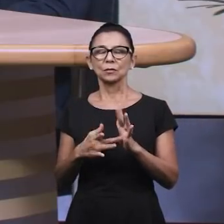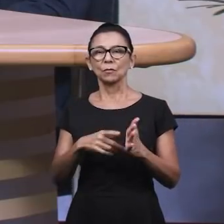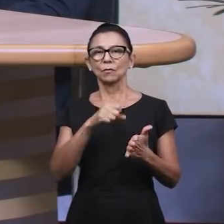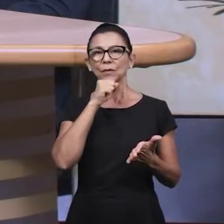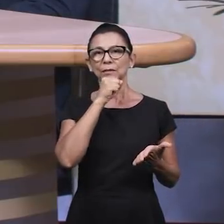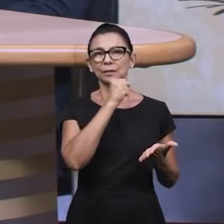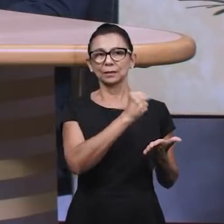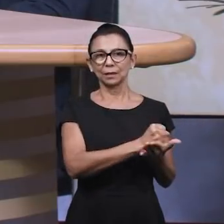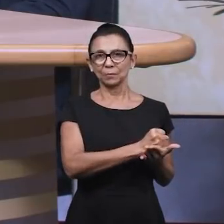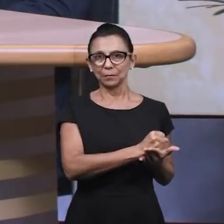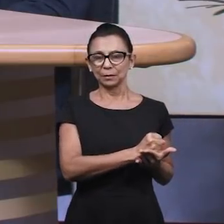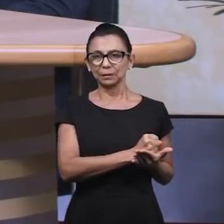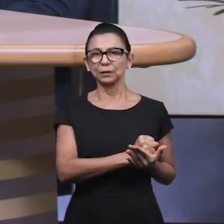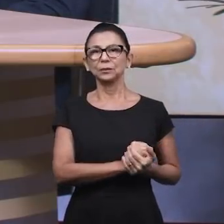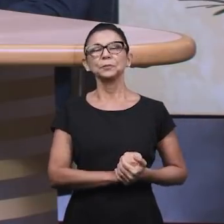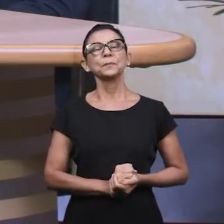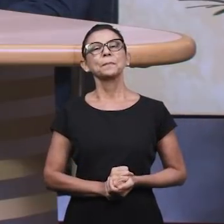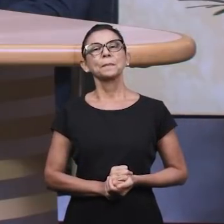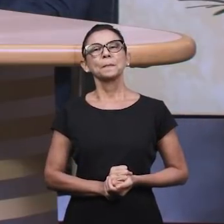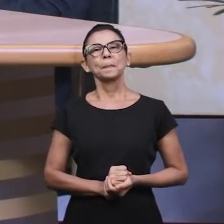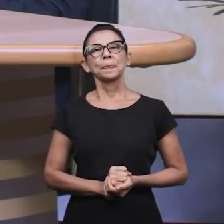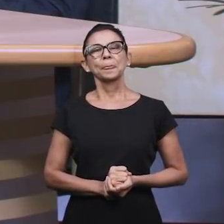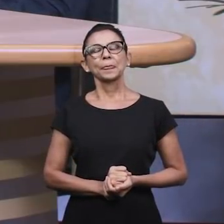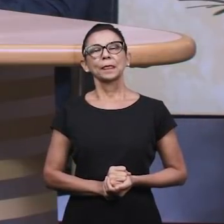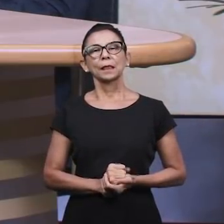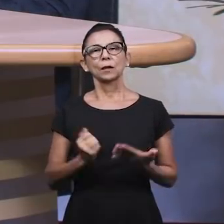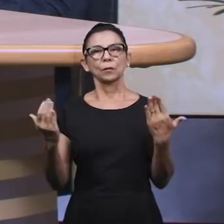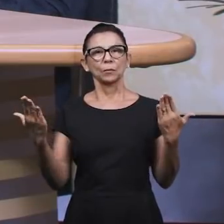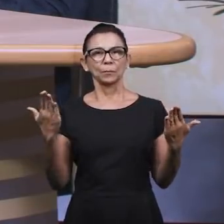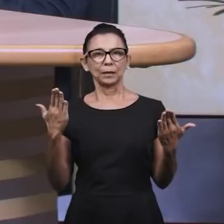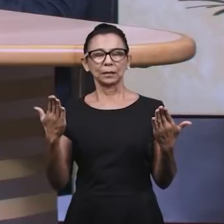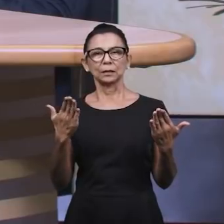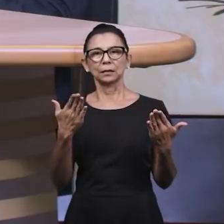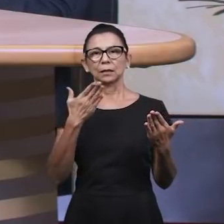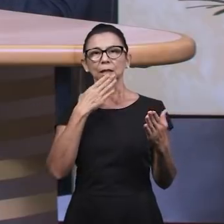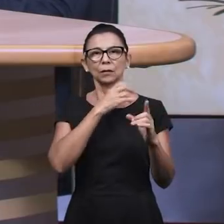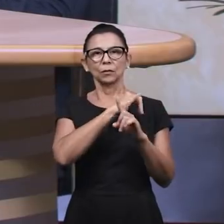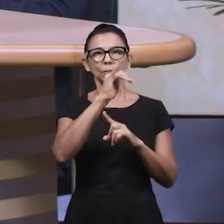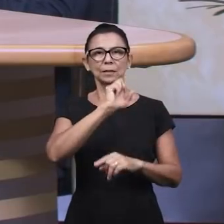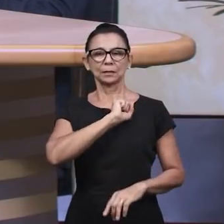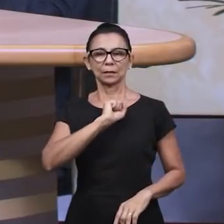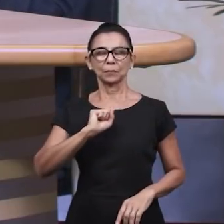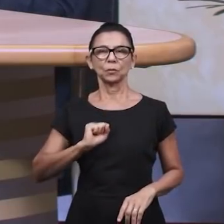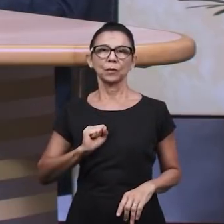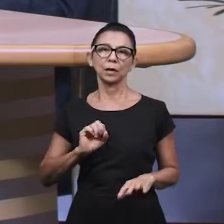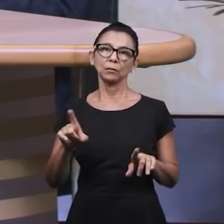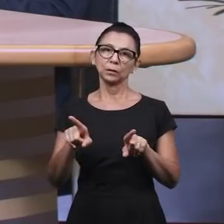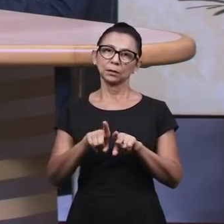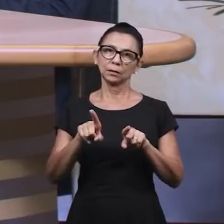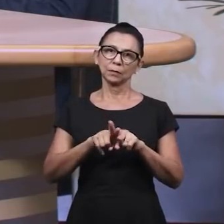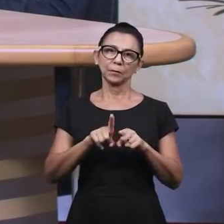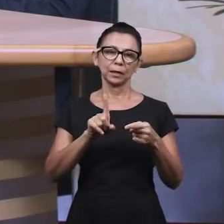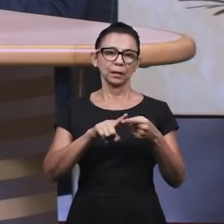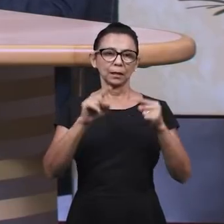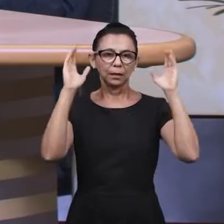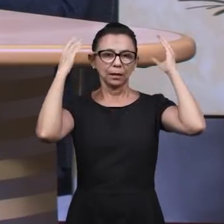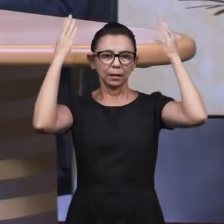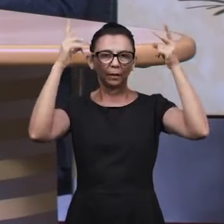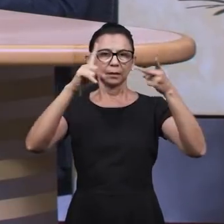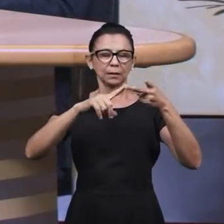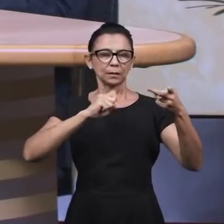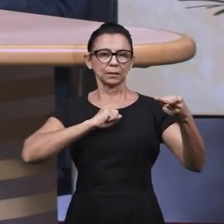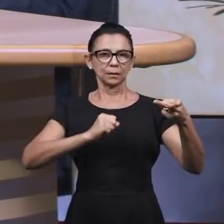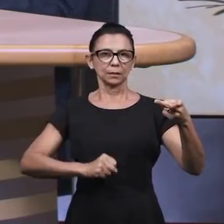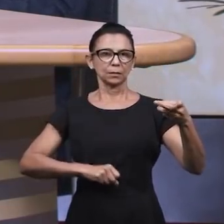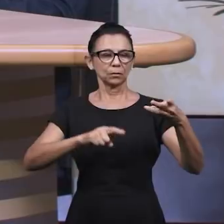como profeta em Samuel, que também foi rei e que também foi sacerdote e que